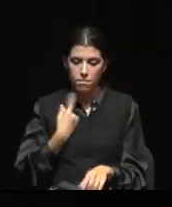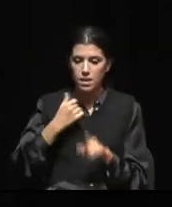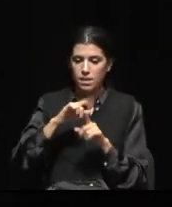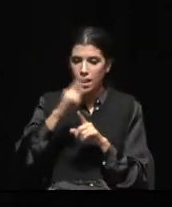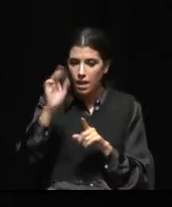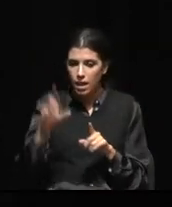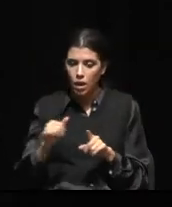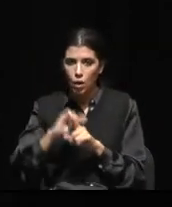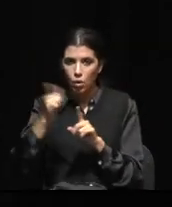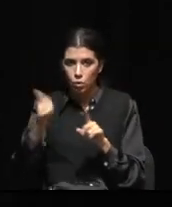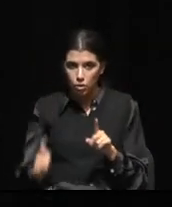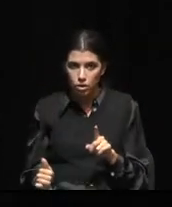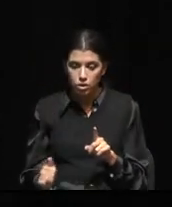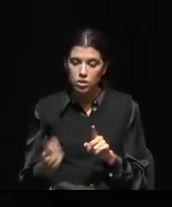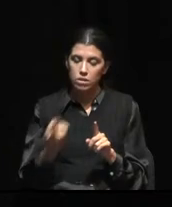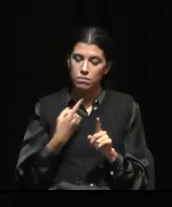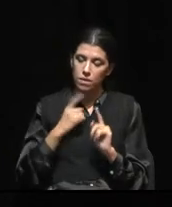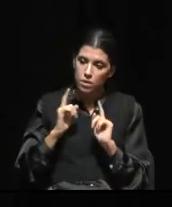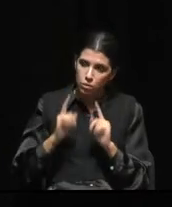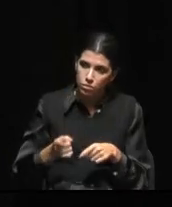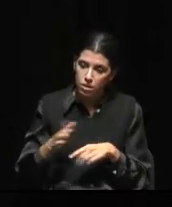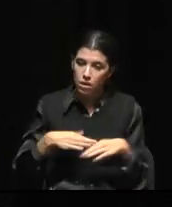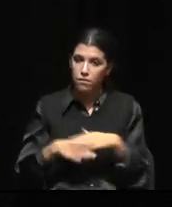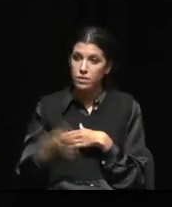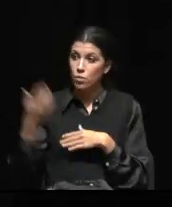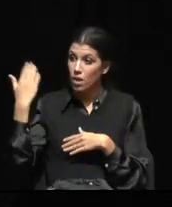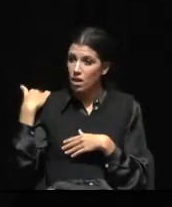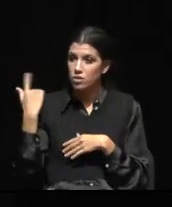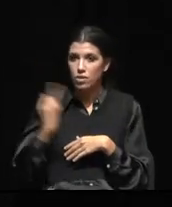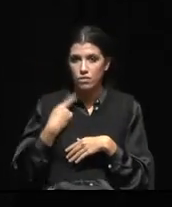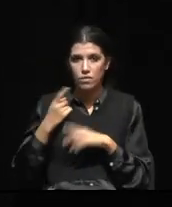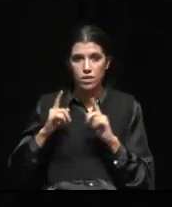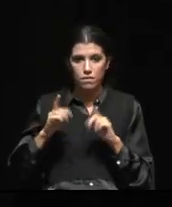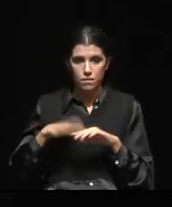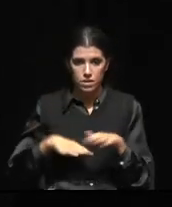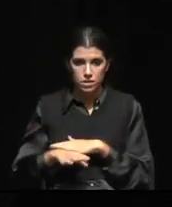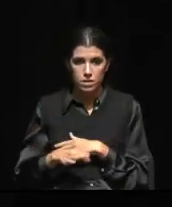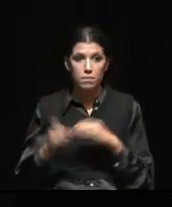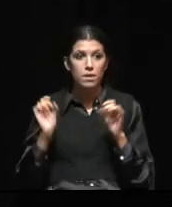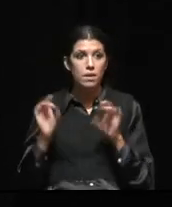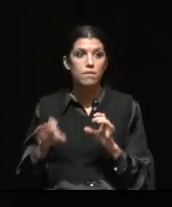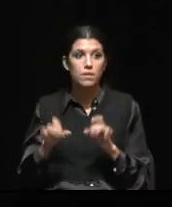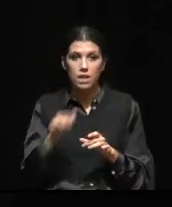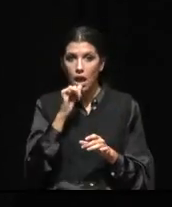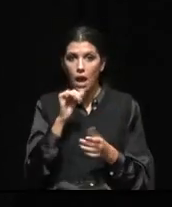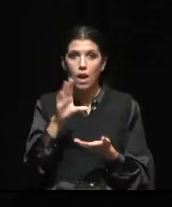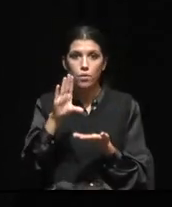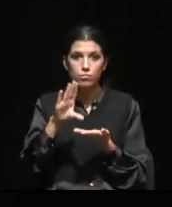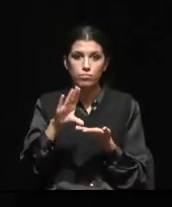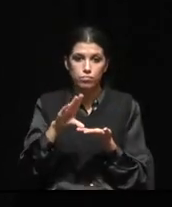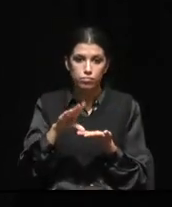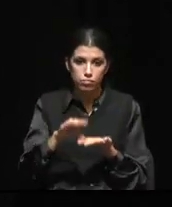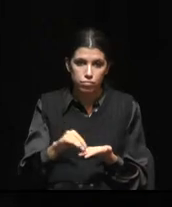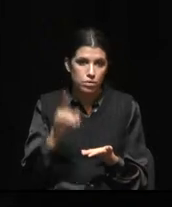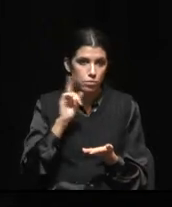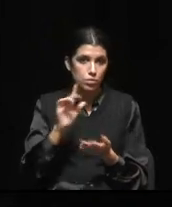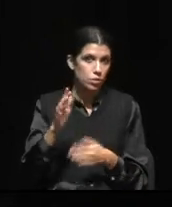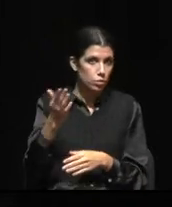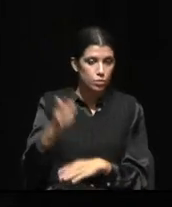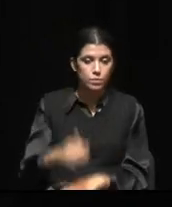erros quem pode começar a fazer o que há muito já deveria ter sido feito para evitar a escassez deste recurso